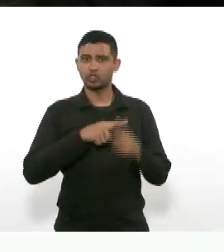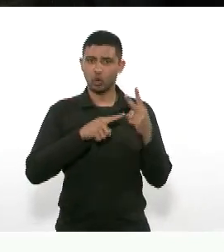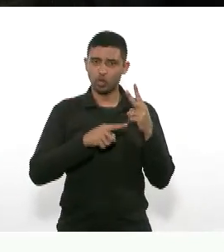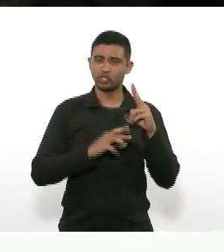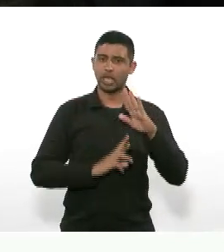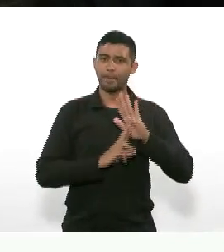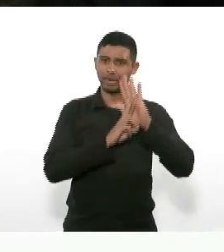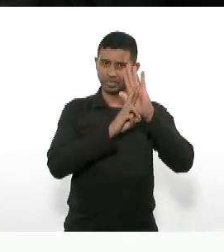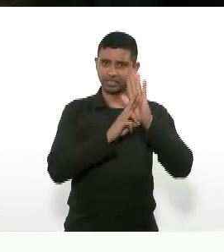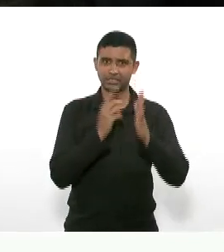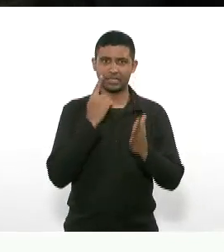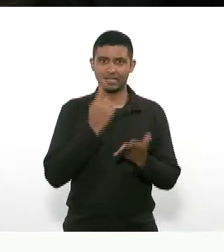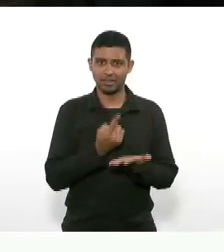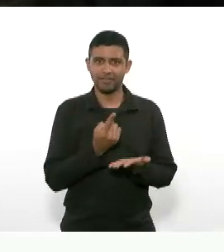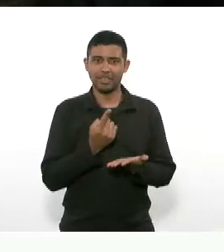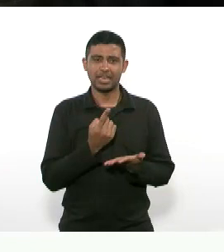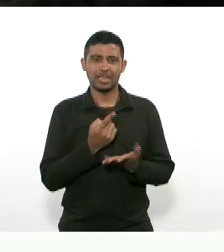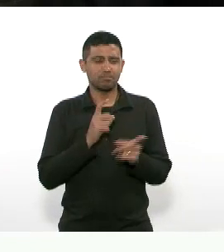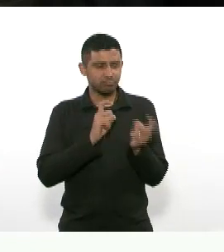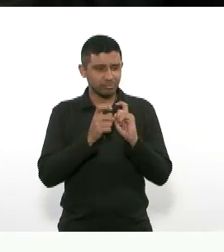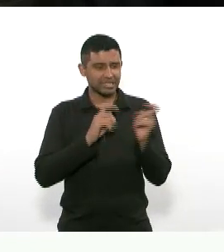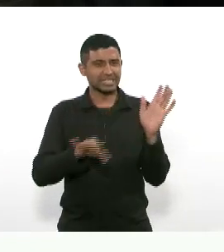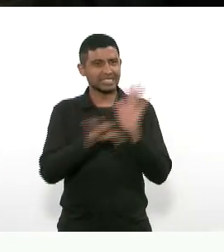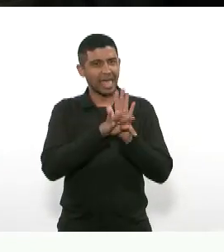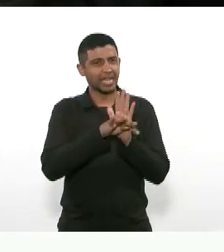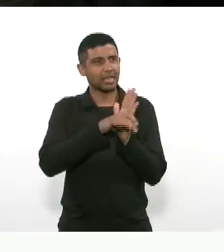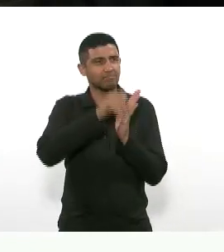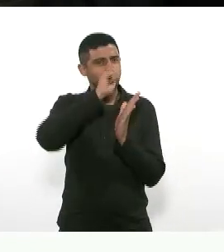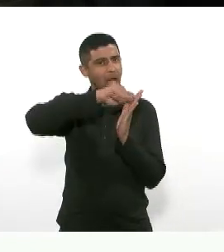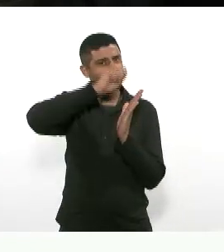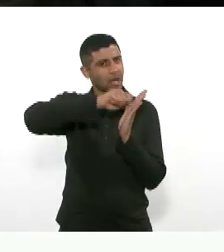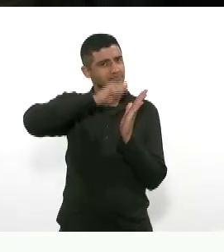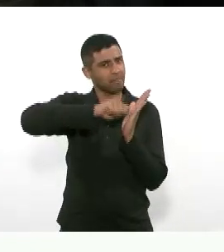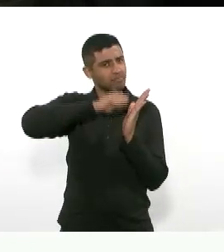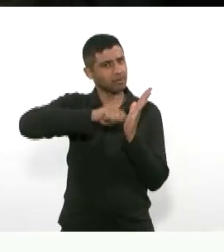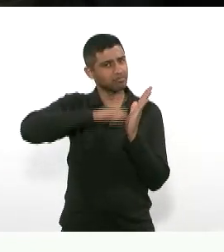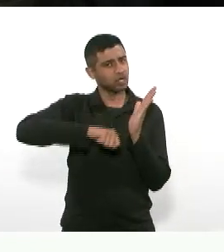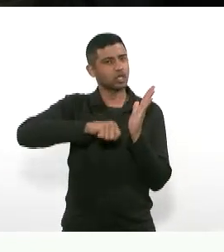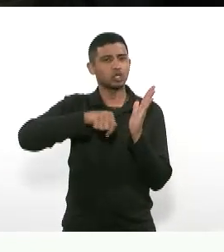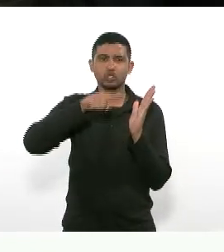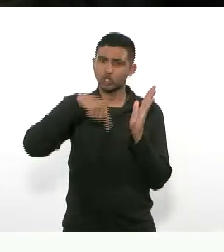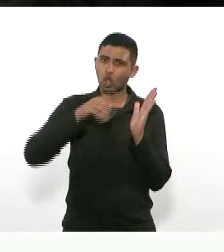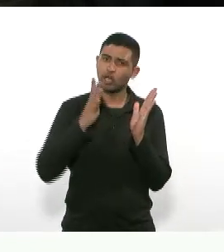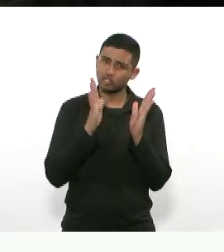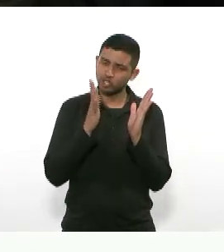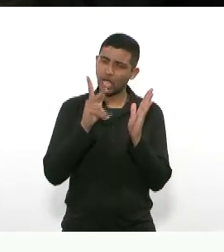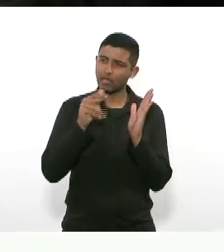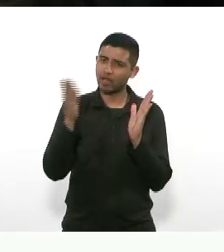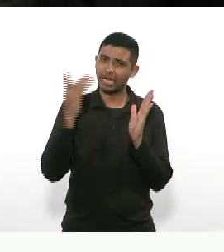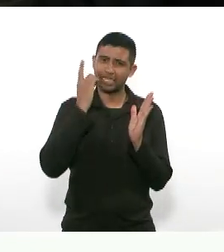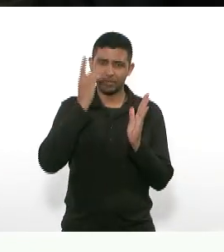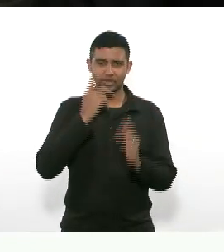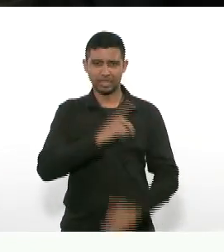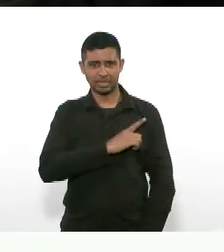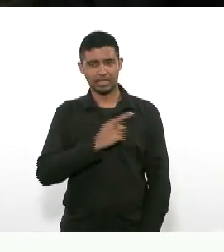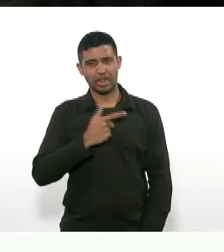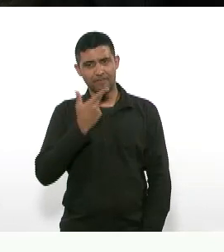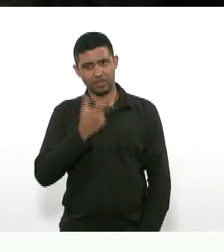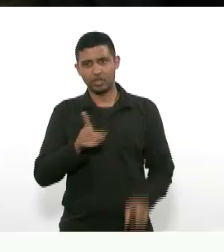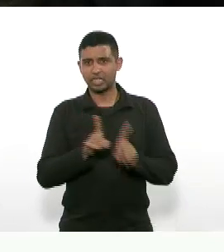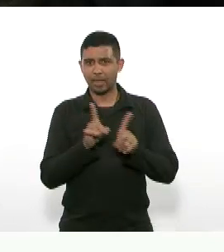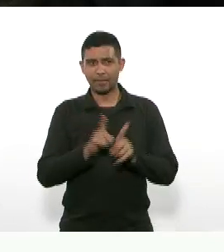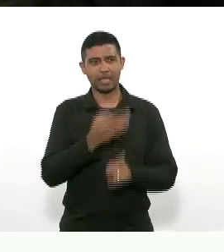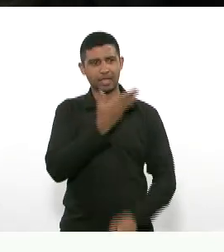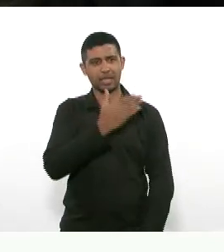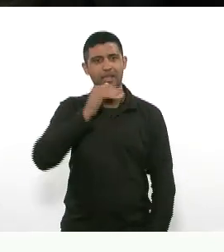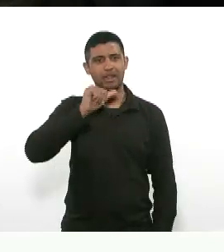as considerações técnicas em relação ao plano, estamos completamente alinhados com o que já foi colocado pela deputada e pela doutora Andréia Amin.